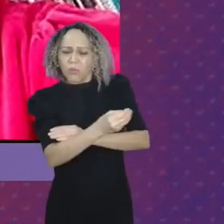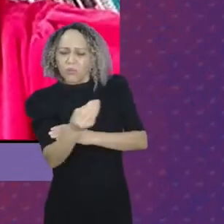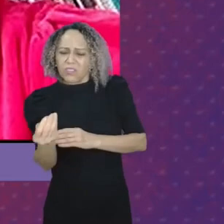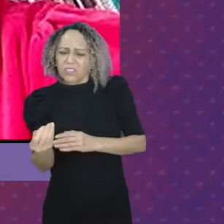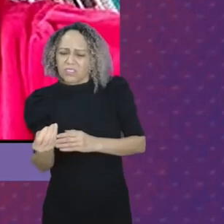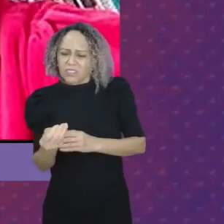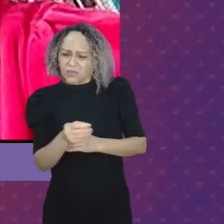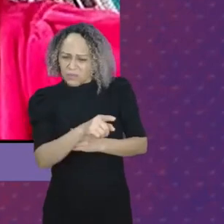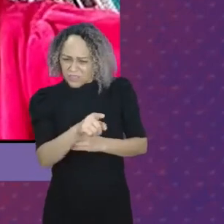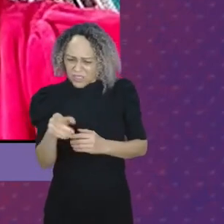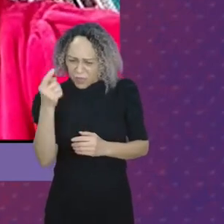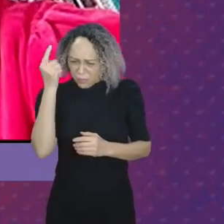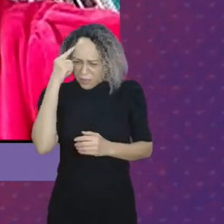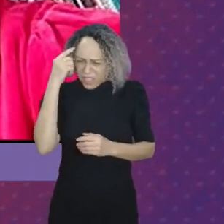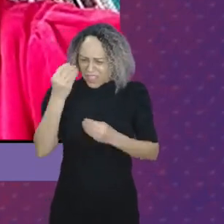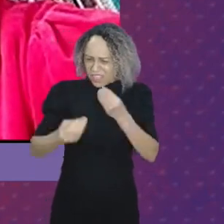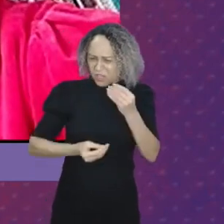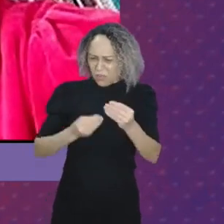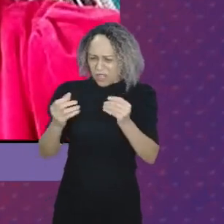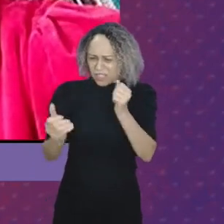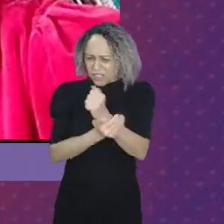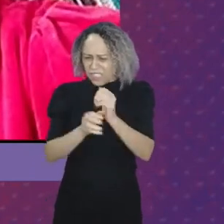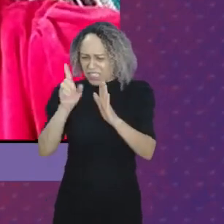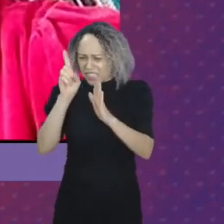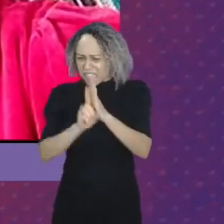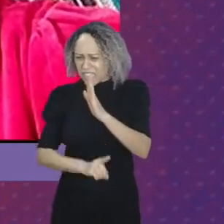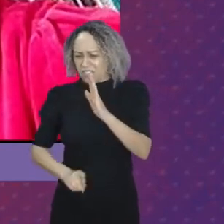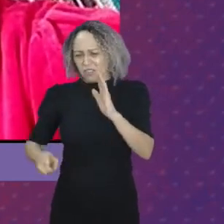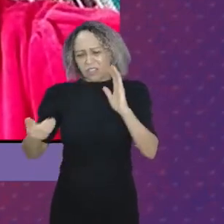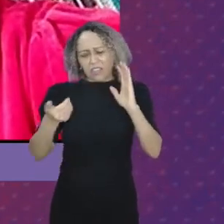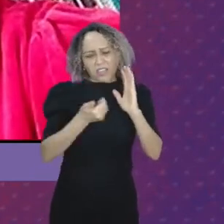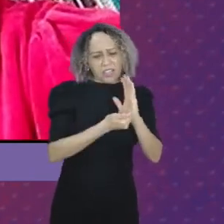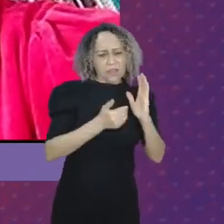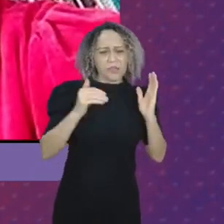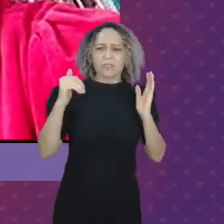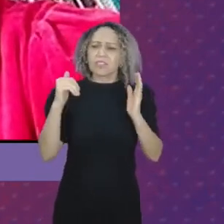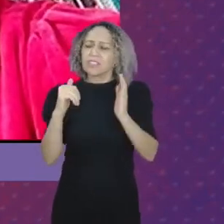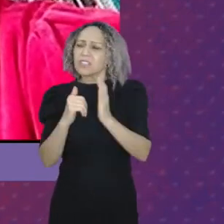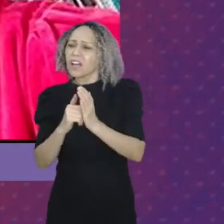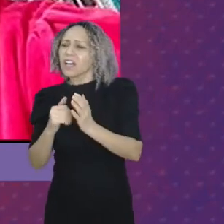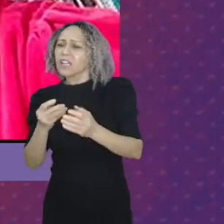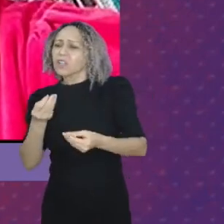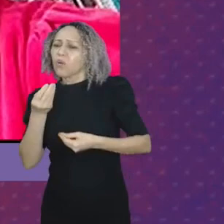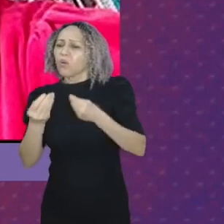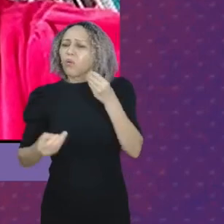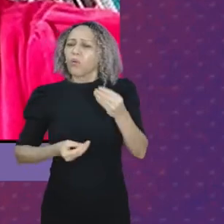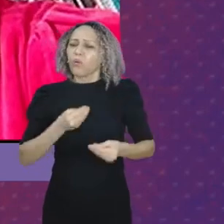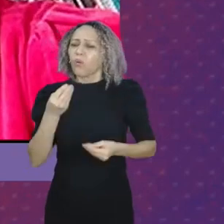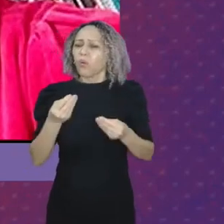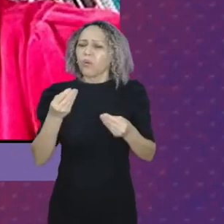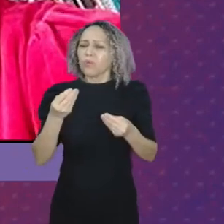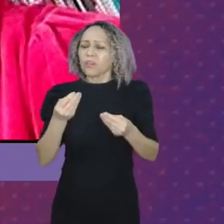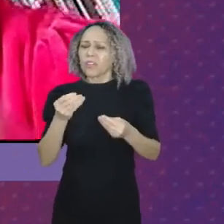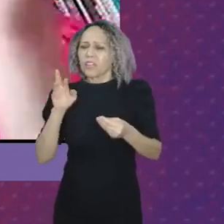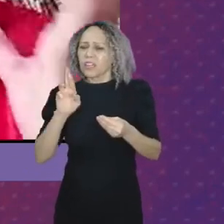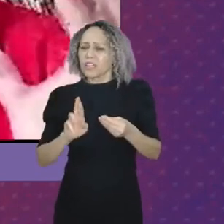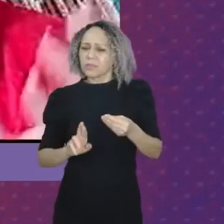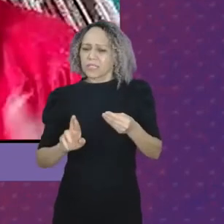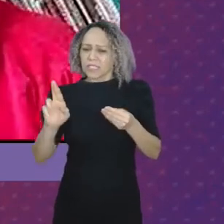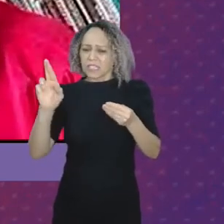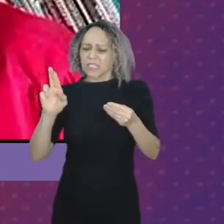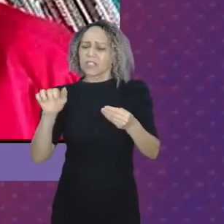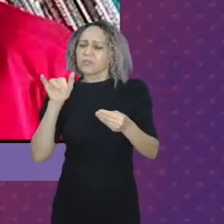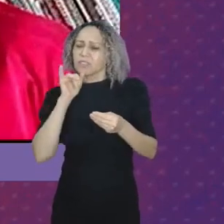às políticas nacionais na Câmara e no Senado? A Estela fala sobre o quanto a ampliação da representação de jovens nos parlamentos